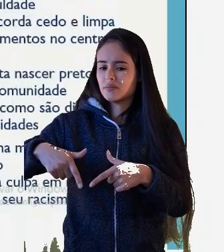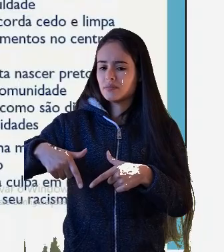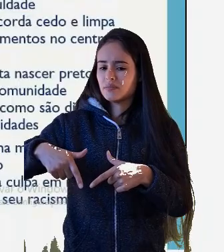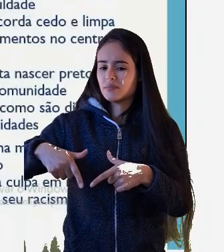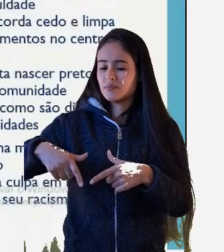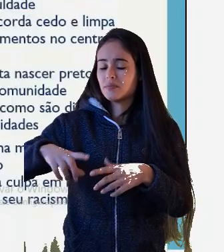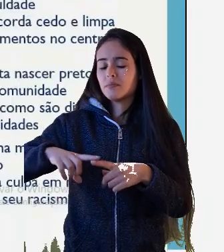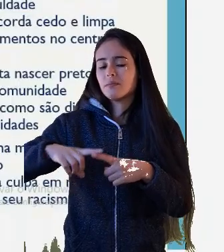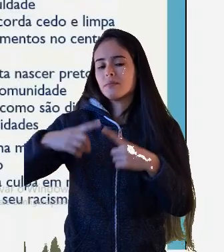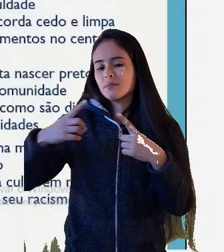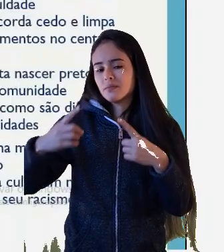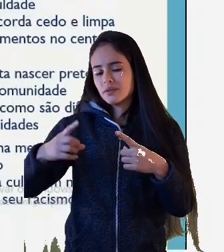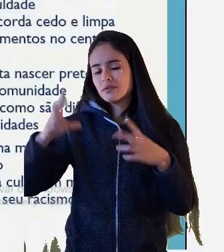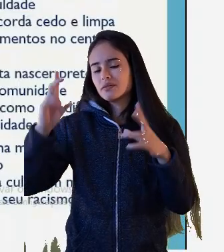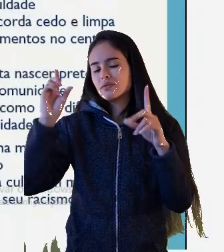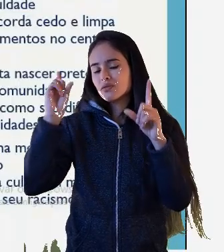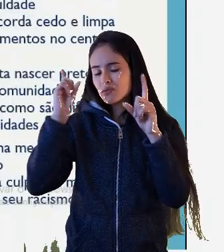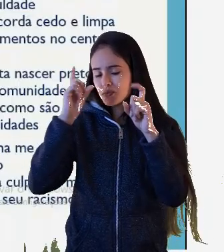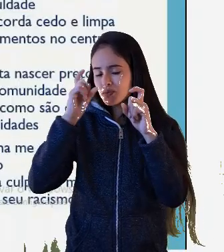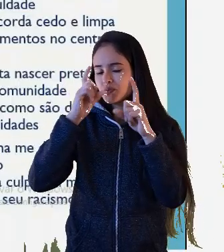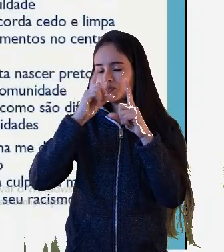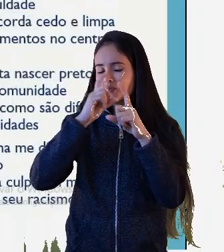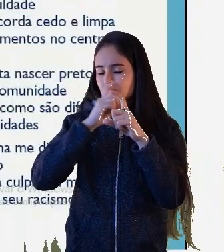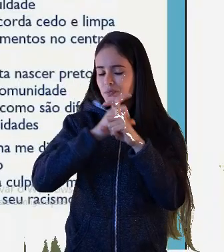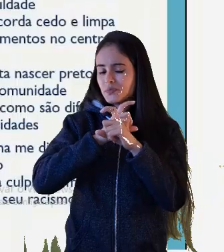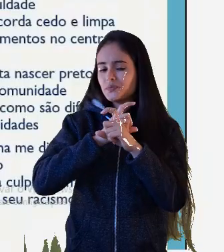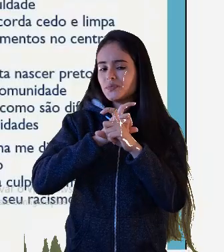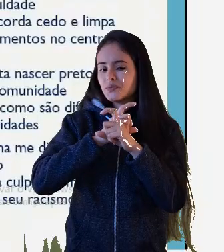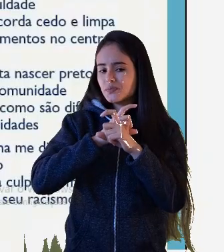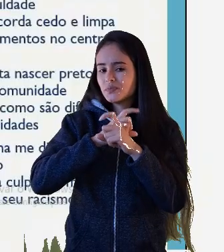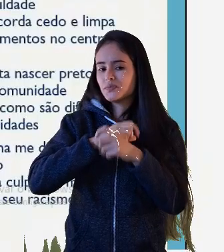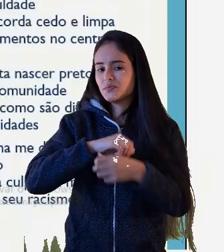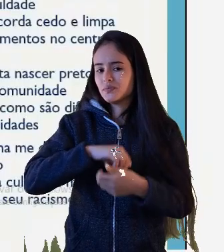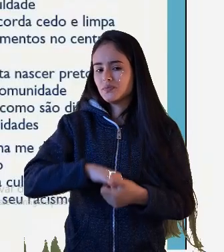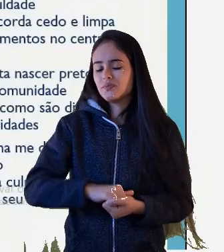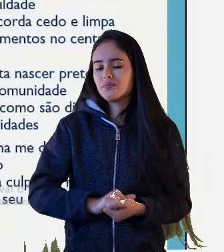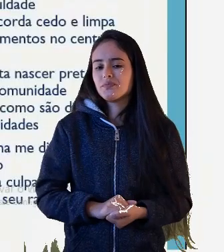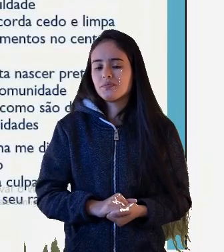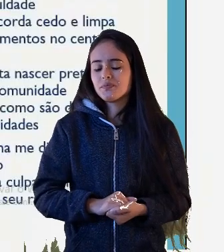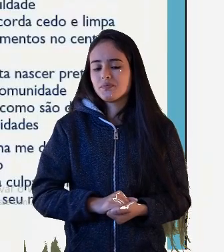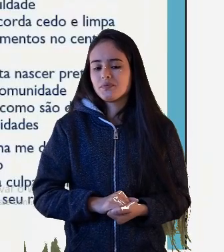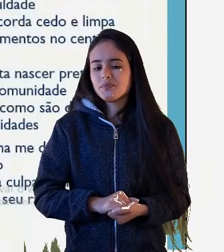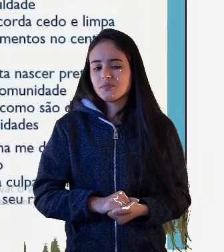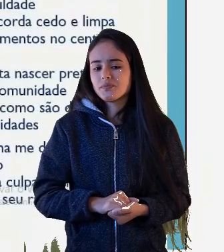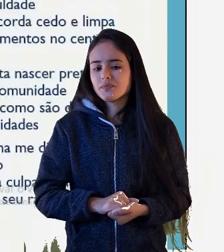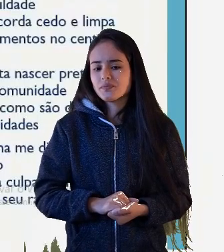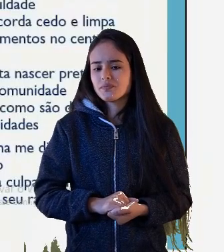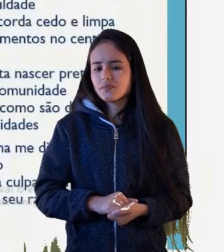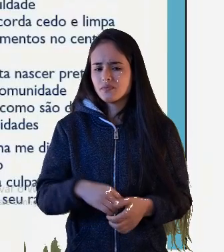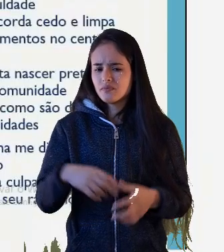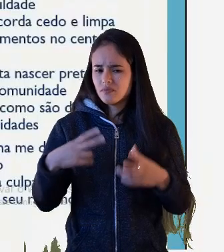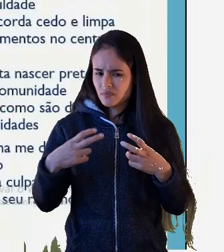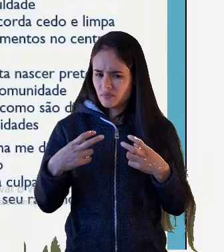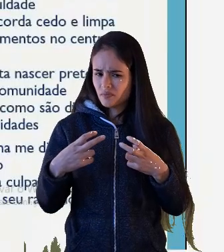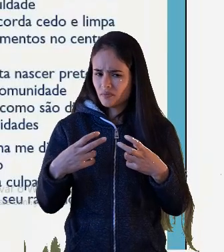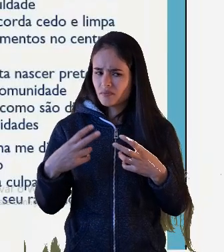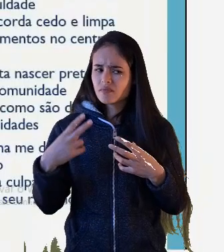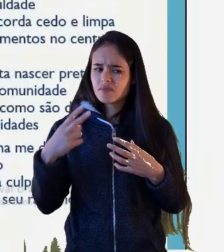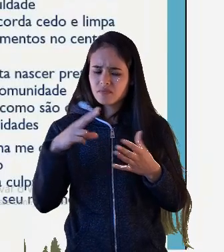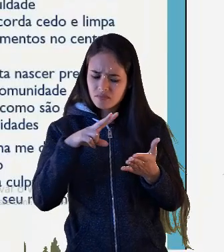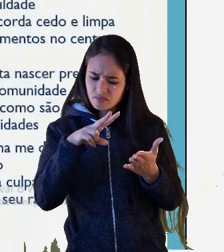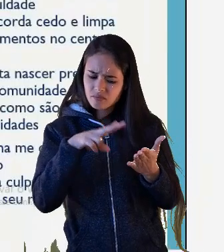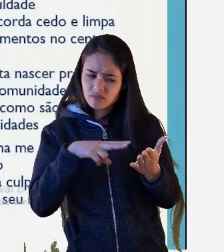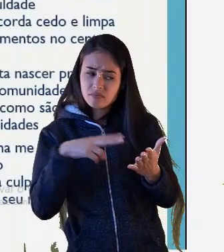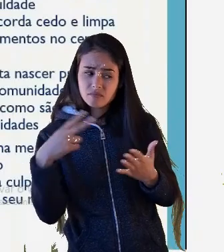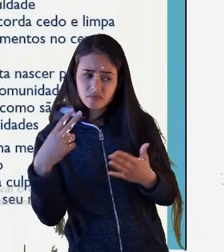isso é esmola? Né? Toda essa minha vida que eu tenho comparado com os meus colegas, isso é esmola? Não, né? E não é vitimismo também,